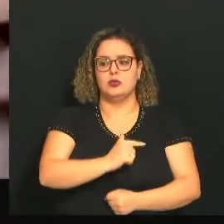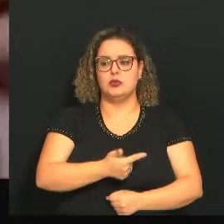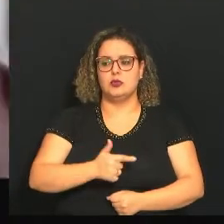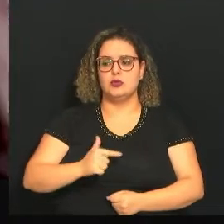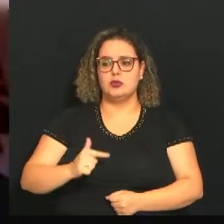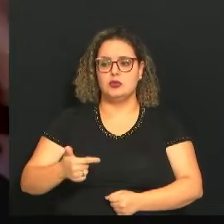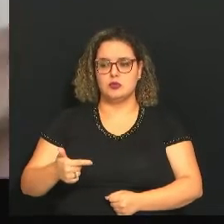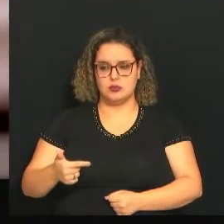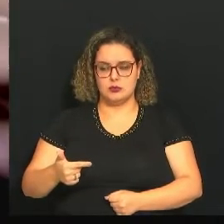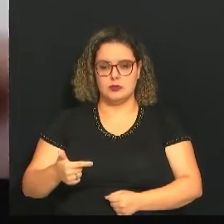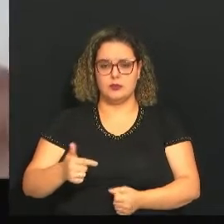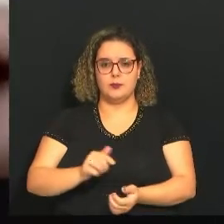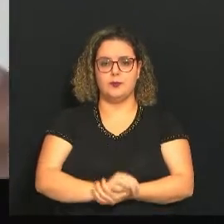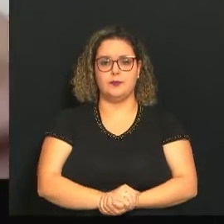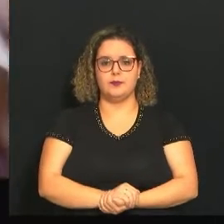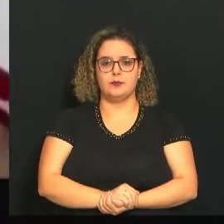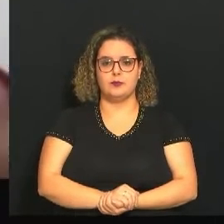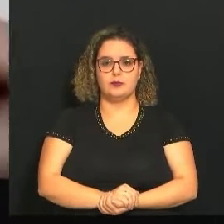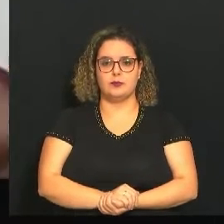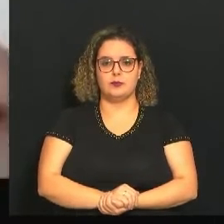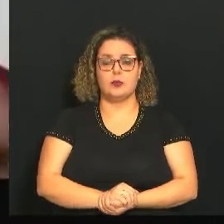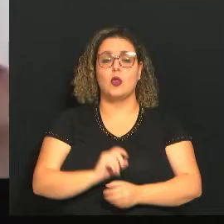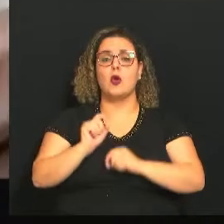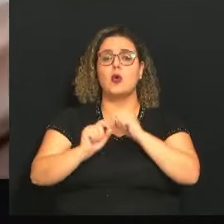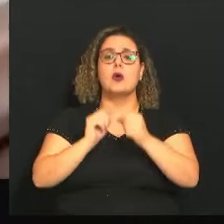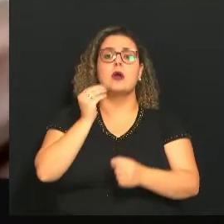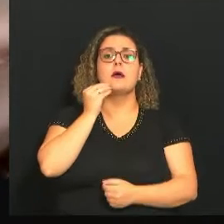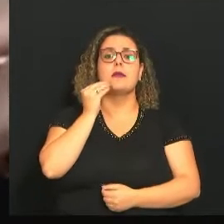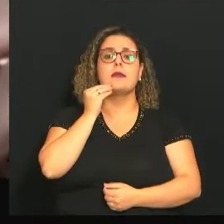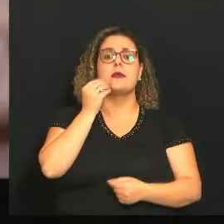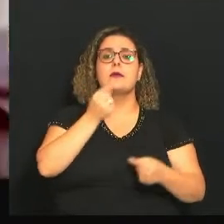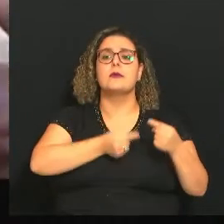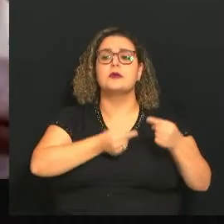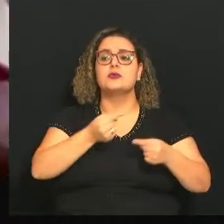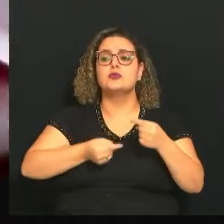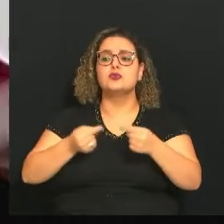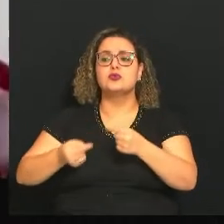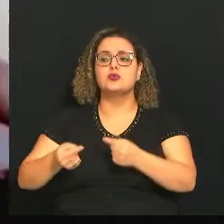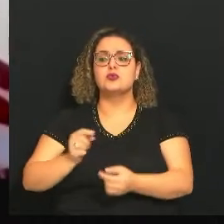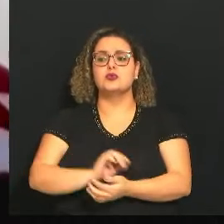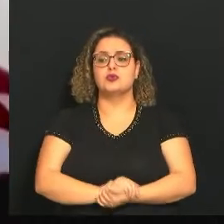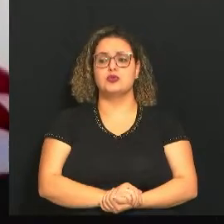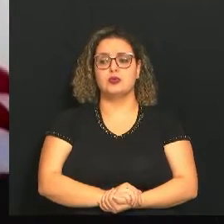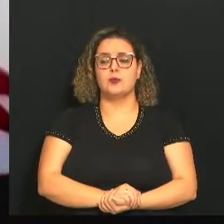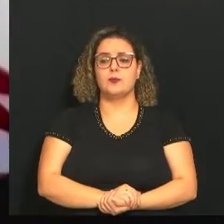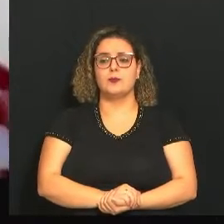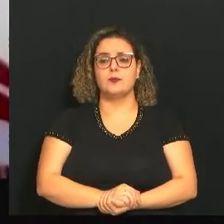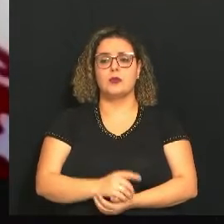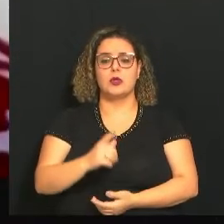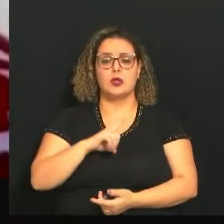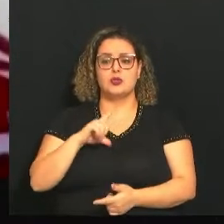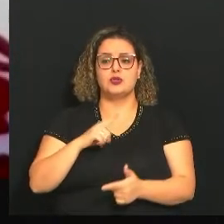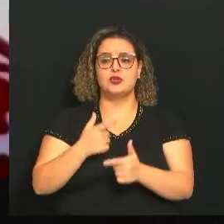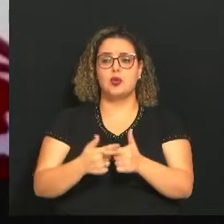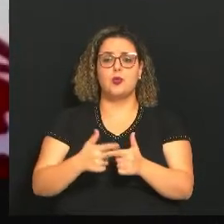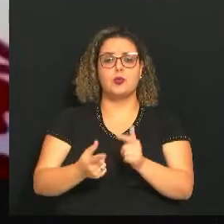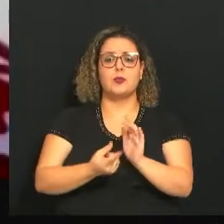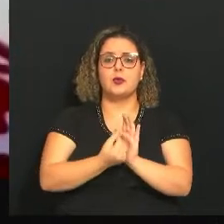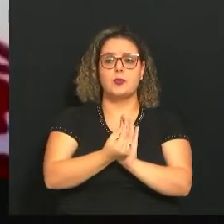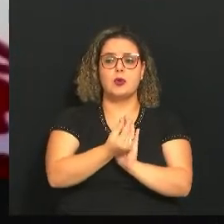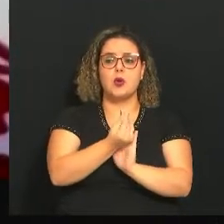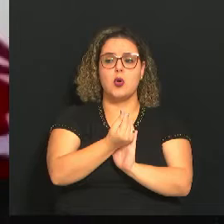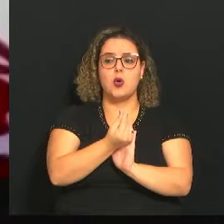né? E o que a gente tentava discutir nos estudos que nós fizemos? Que tinha ali um problema orçamentário